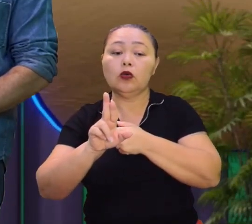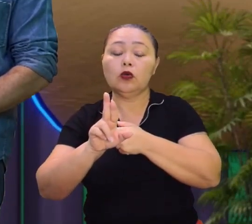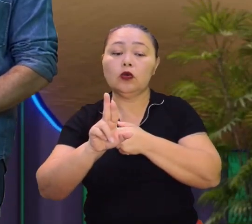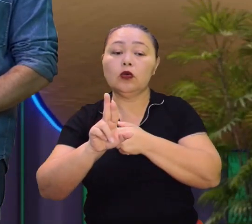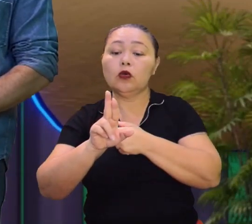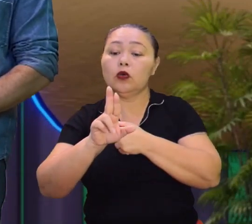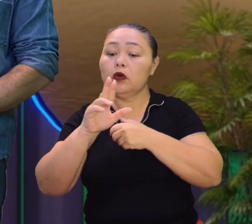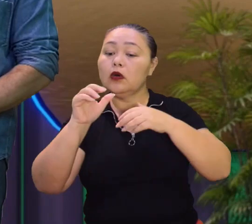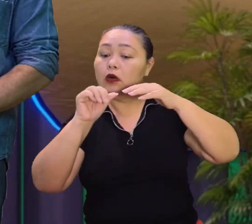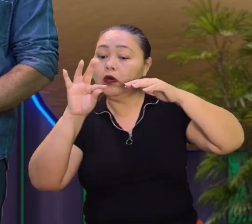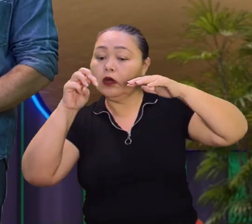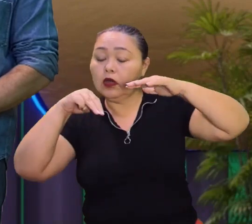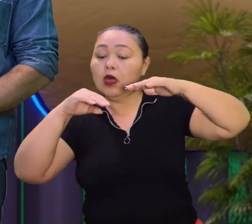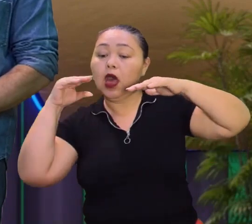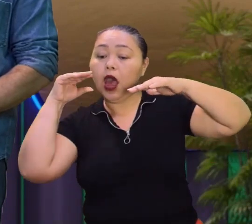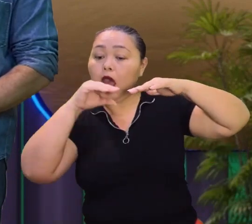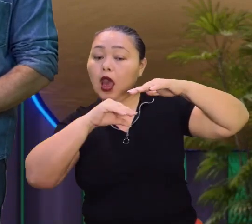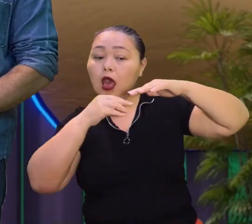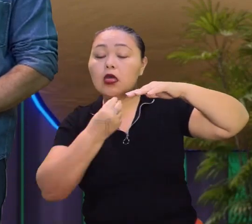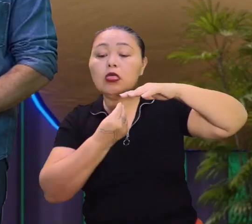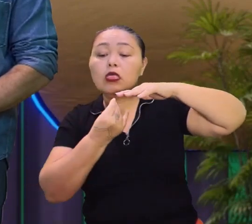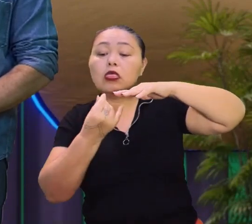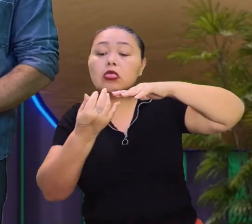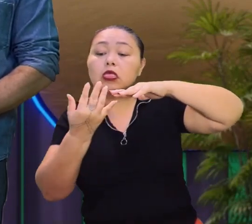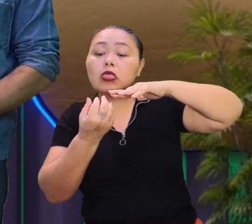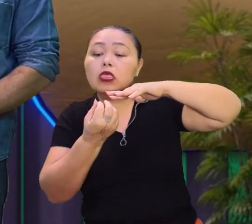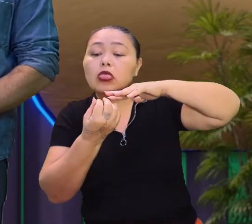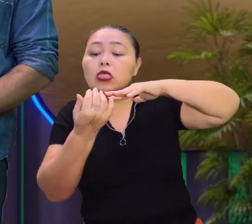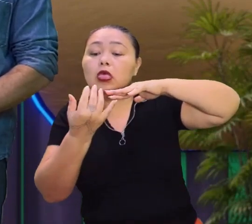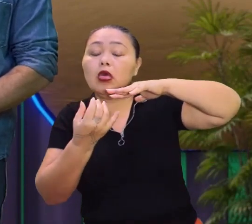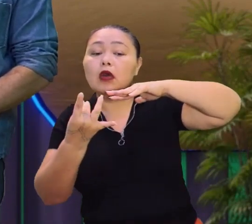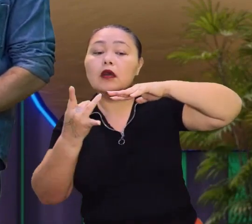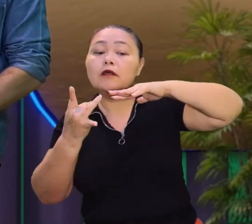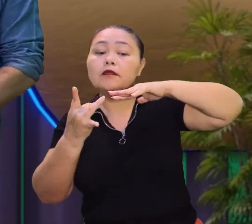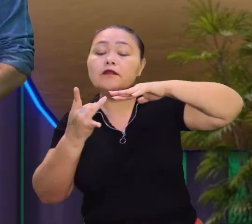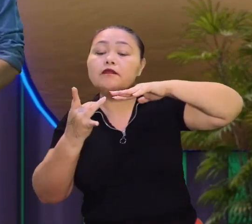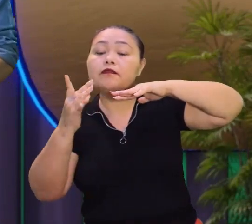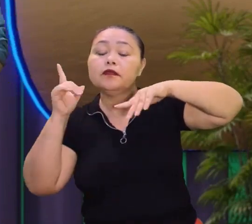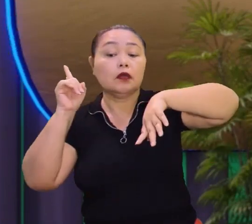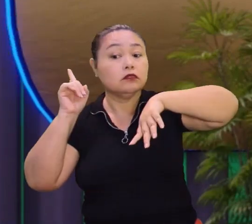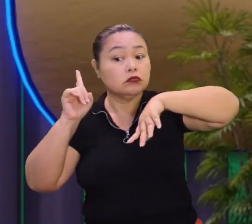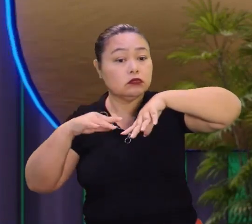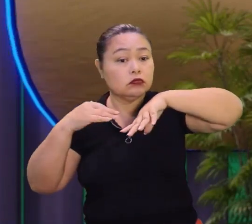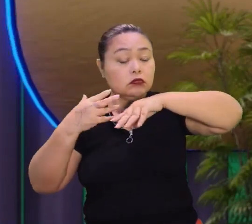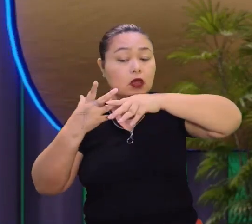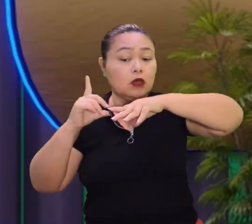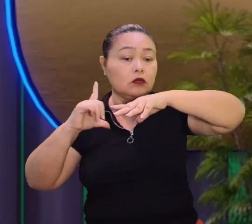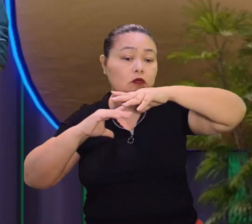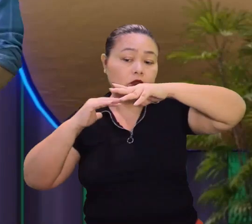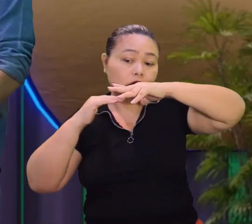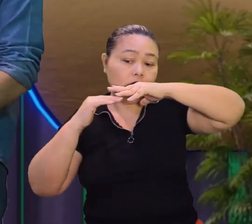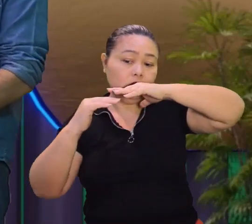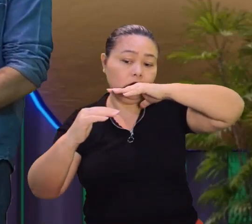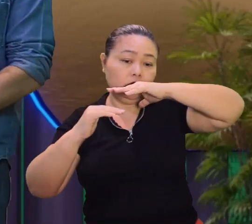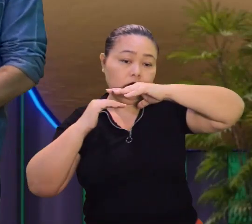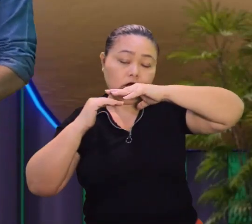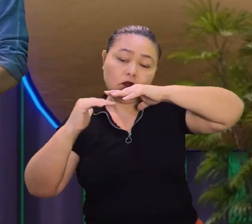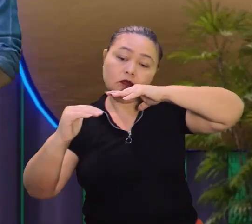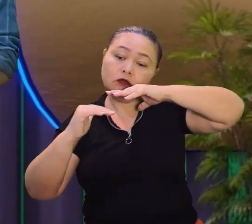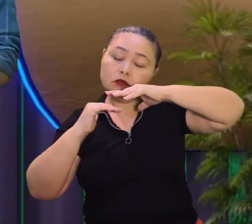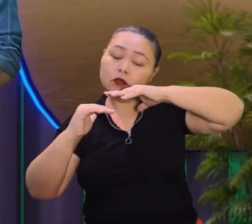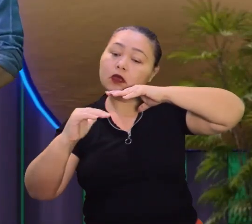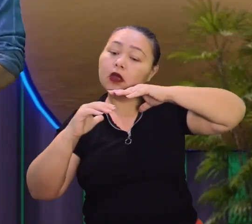vamos colocar, da atmosfera, do calor, ele é dissipado para a atmosfera. Mas a partir do momento que a gente tem essa